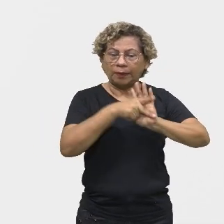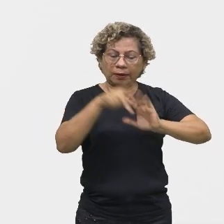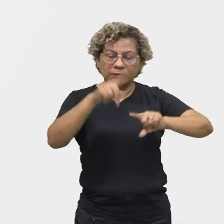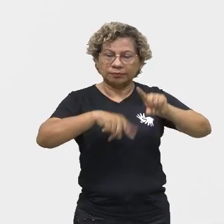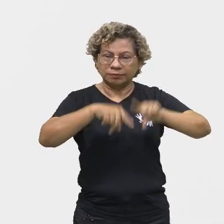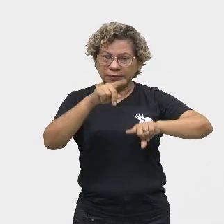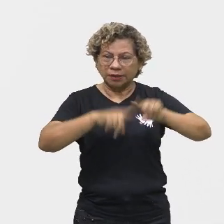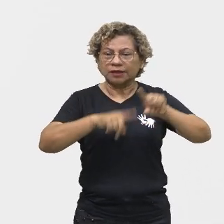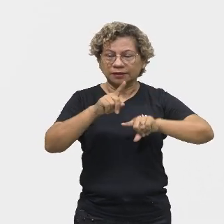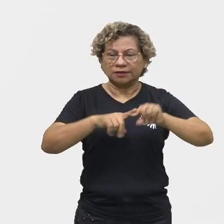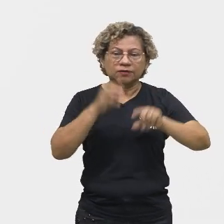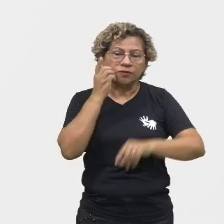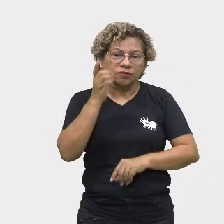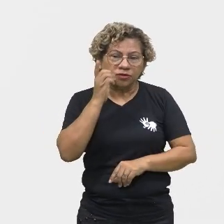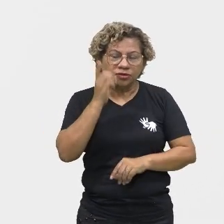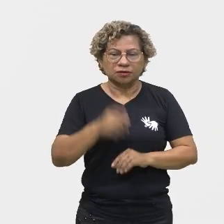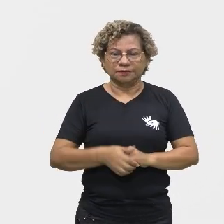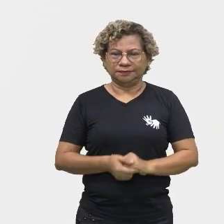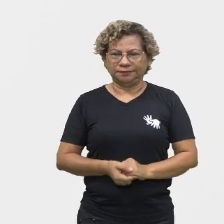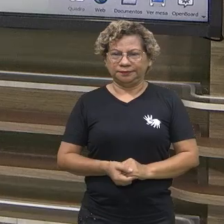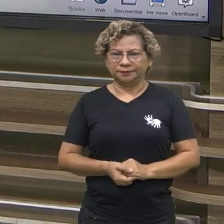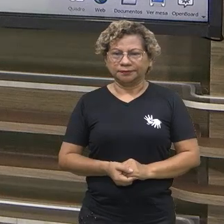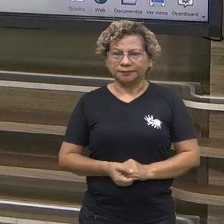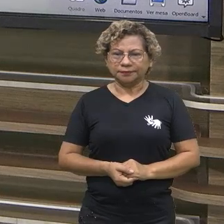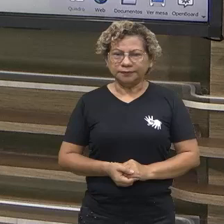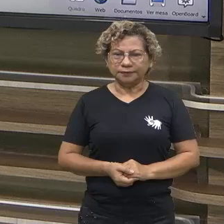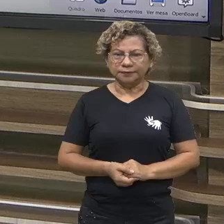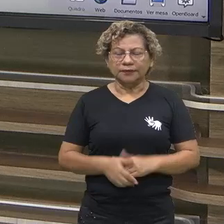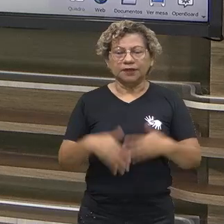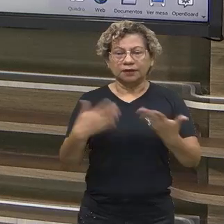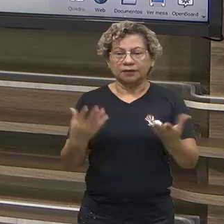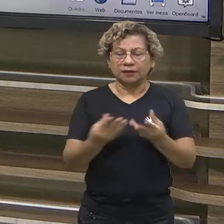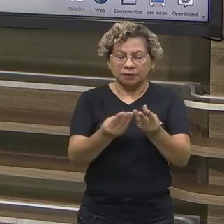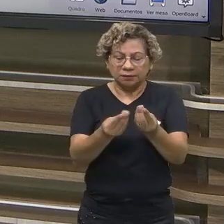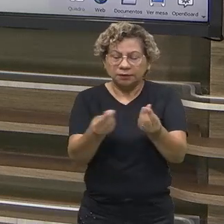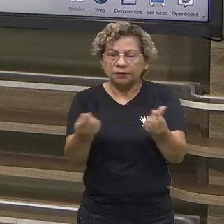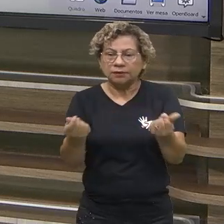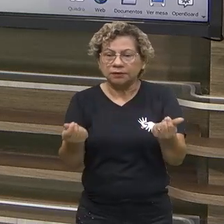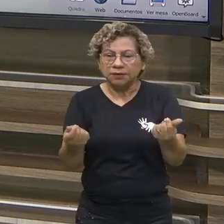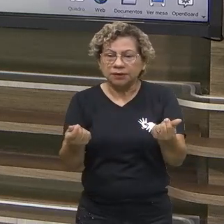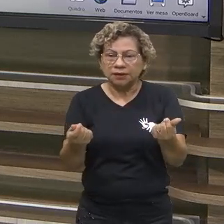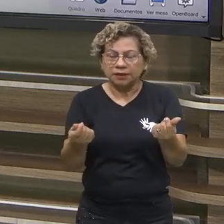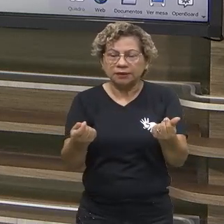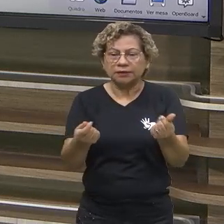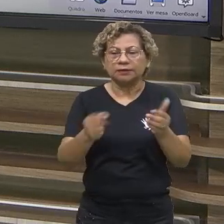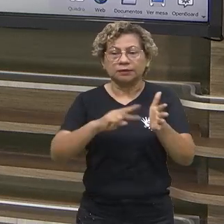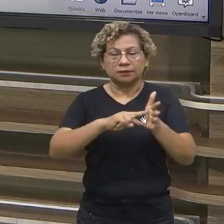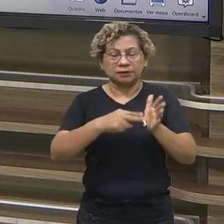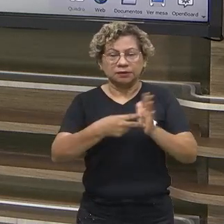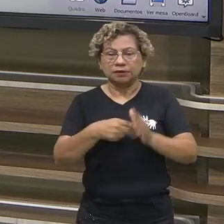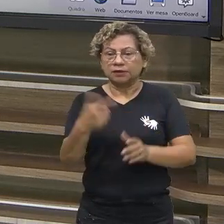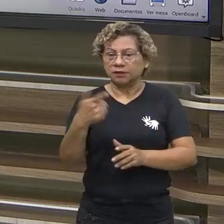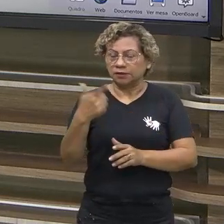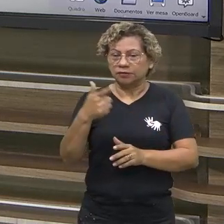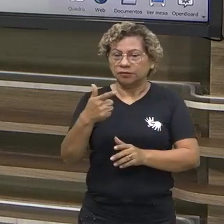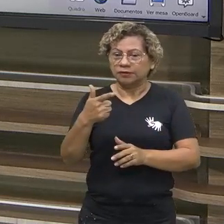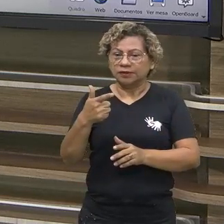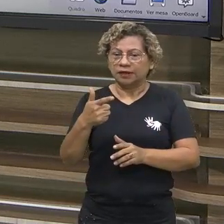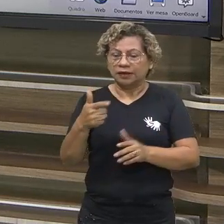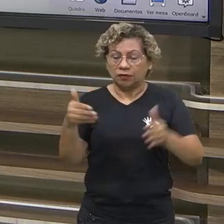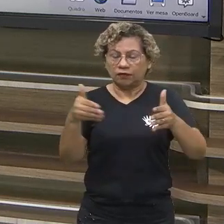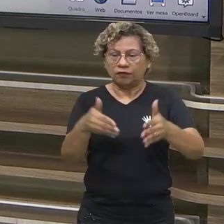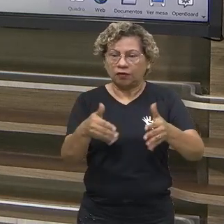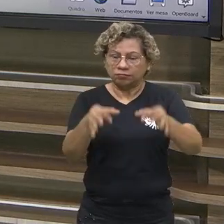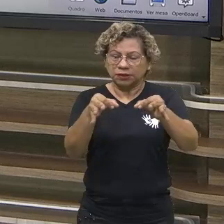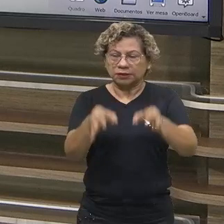da nossa realidade. Então, uma obra abstrata, ela representa alguma coisa que não tem aquela forma